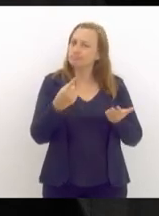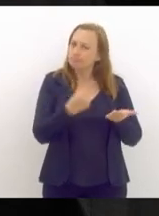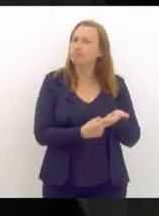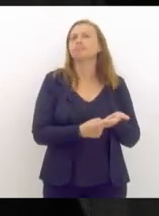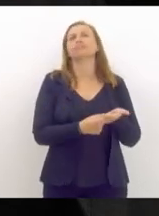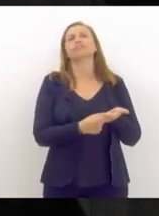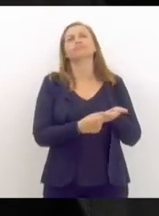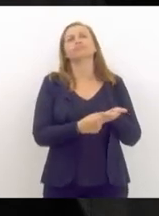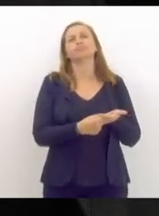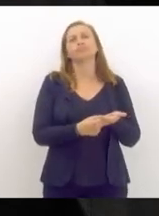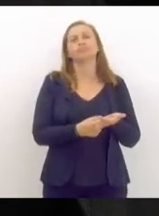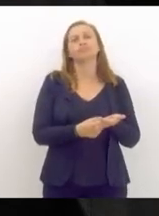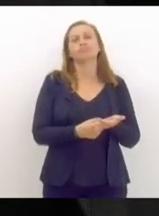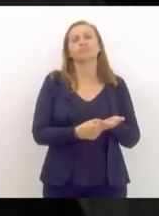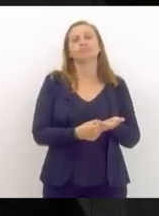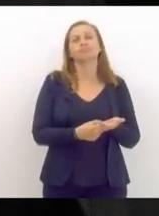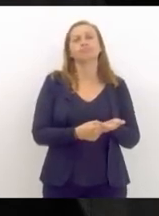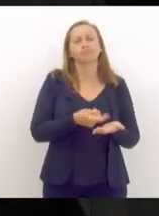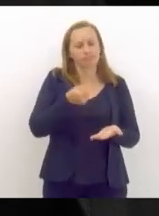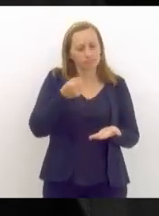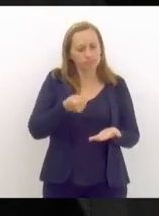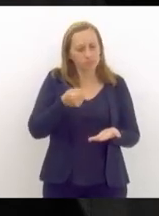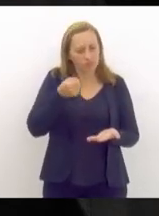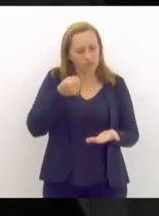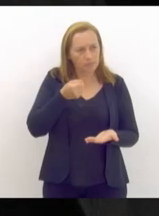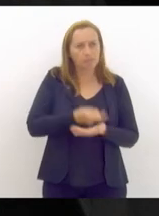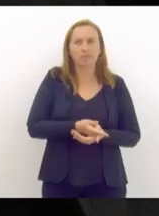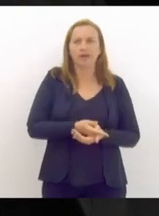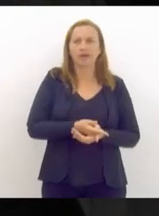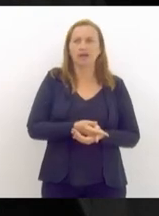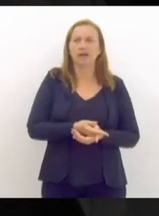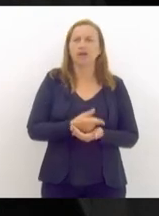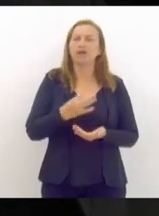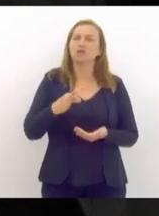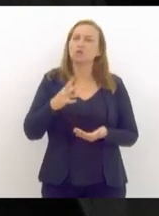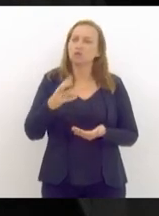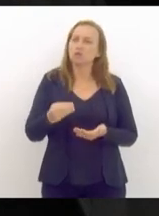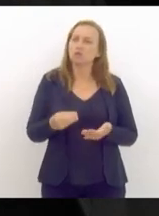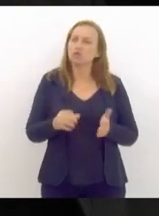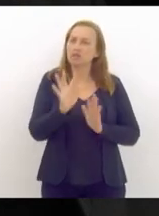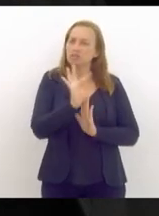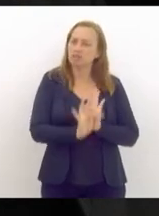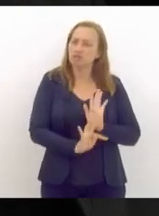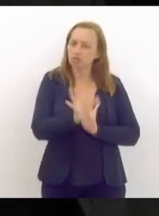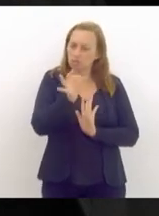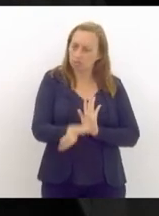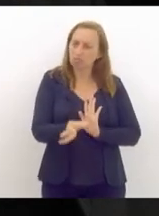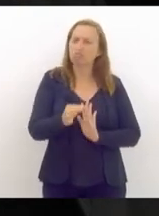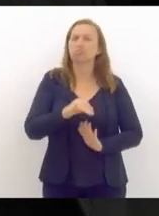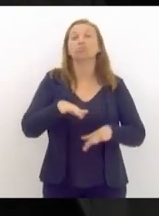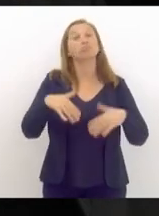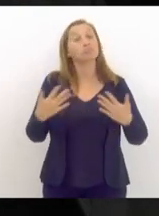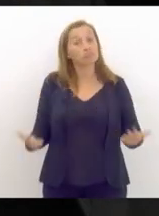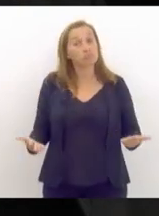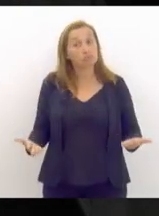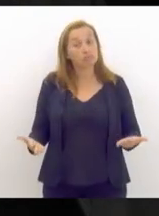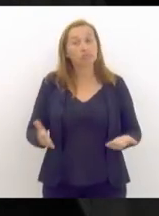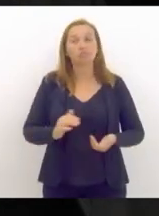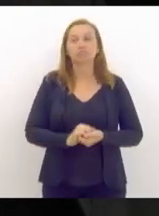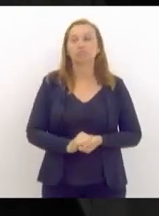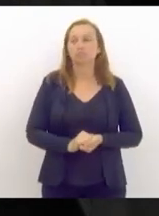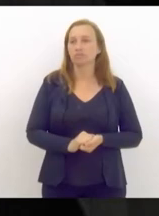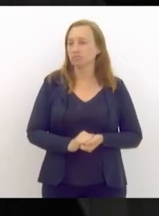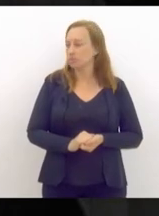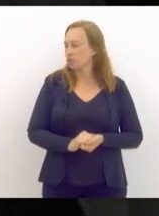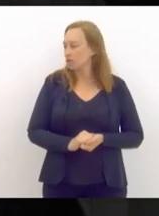iria cumprir rigorosamente o que está no texto legal. Então, estamos